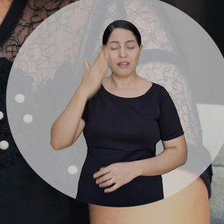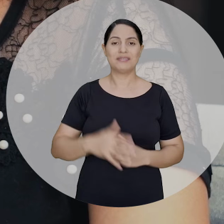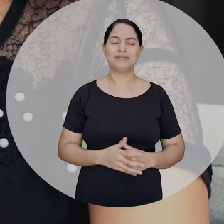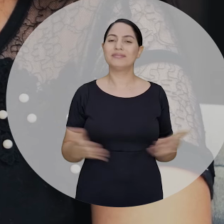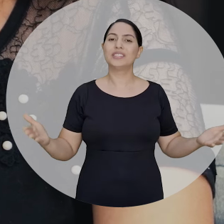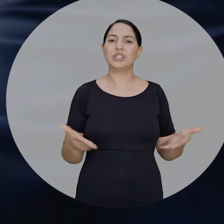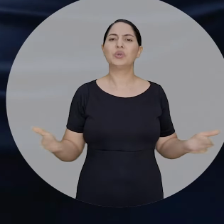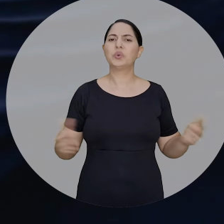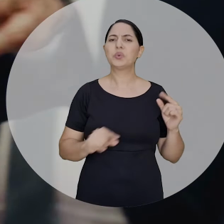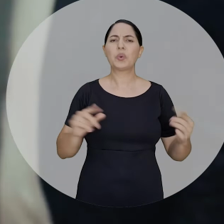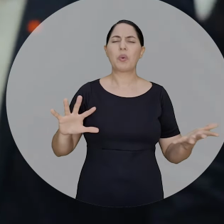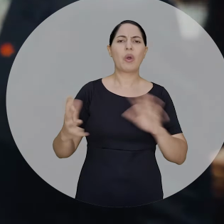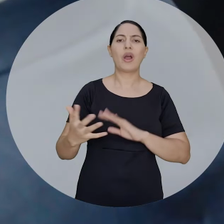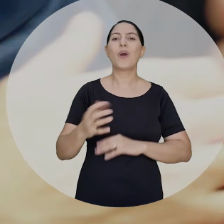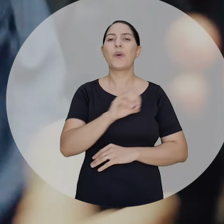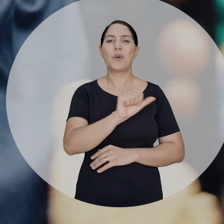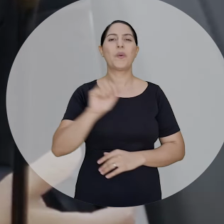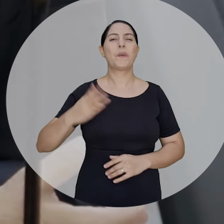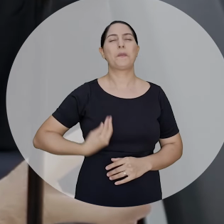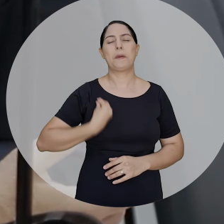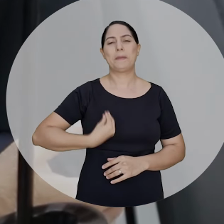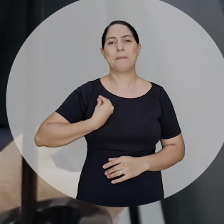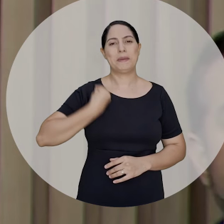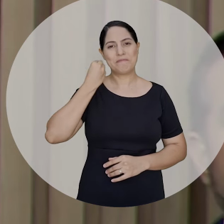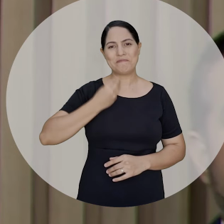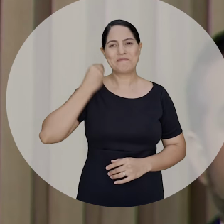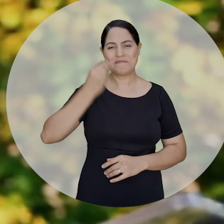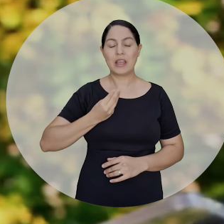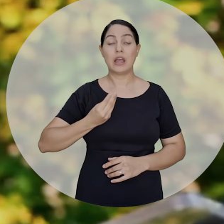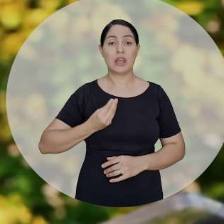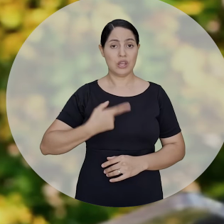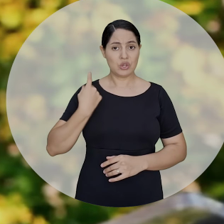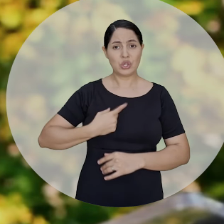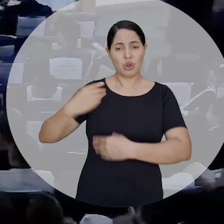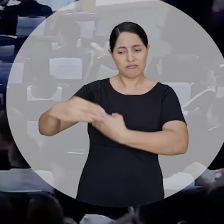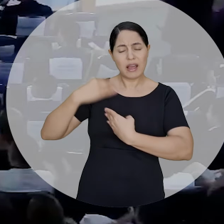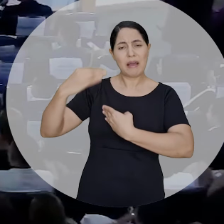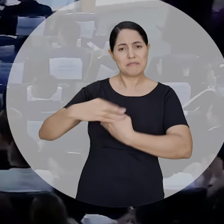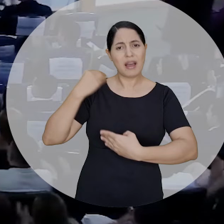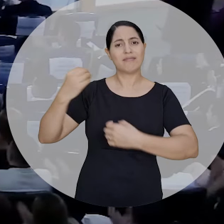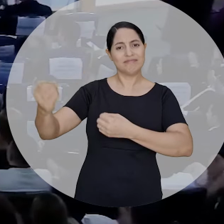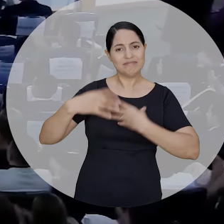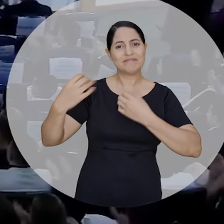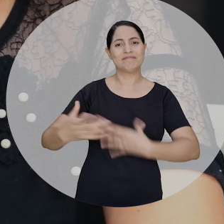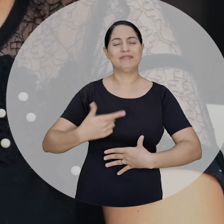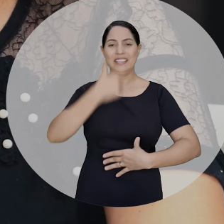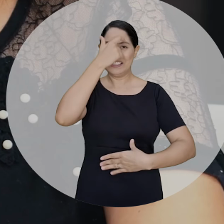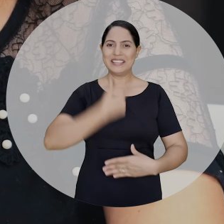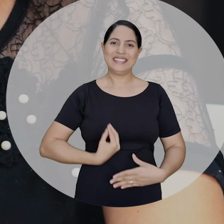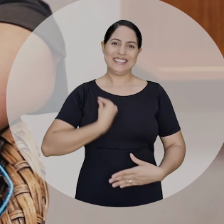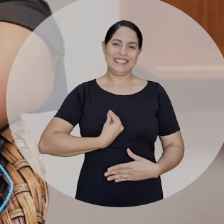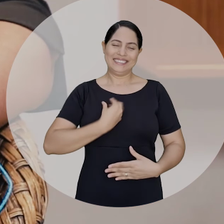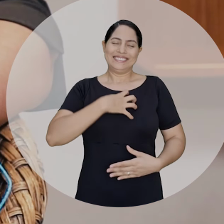vejo é uma OAB mais presente, orientando, encaminhando e ajudando a advocacia jovem. E eu me sinto